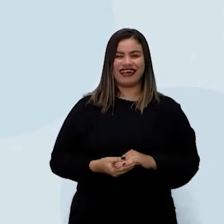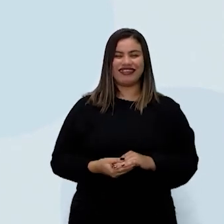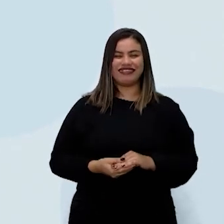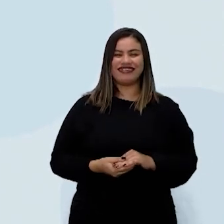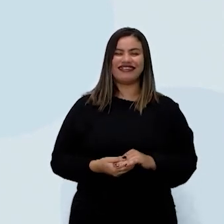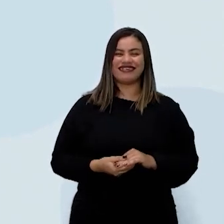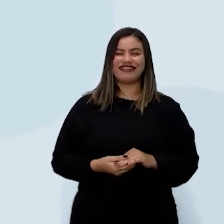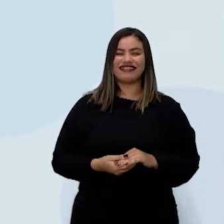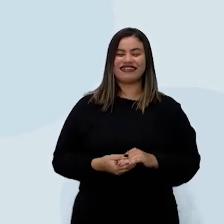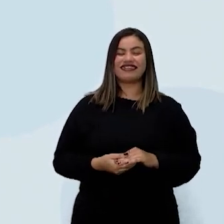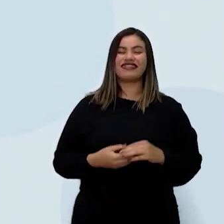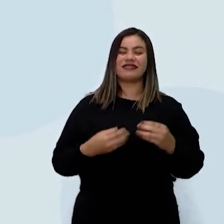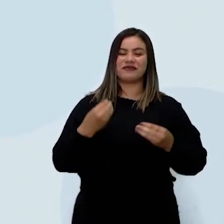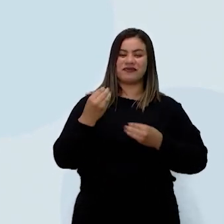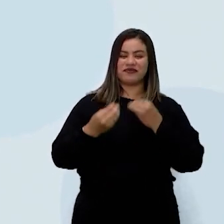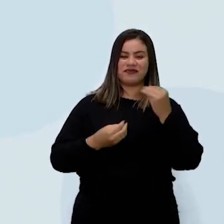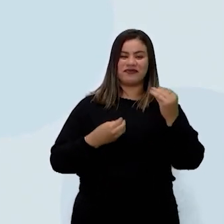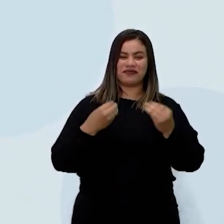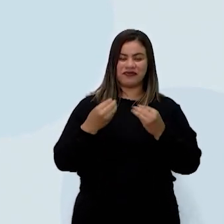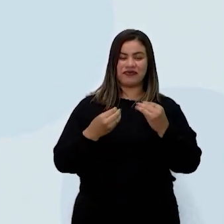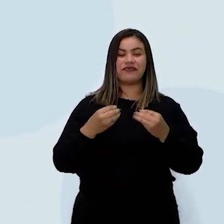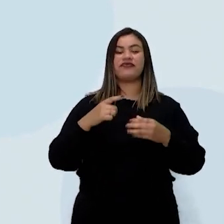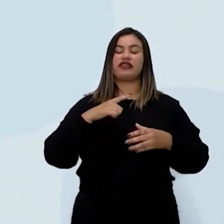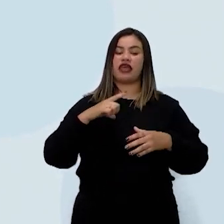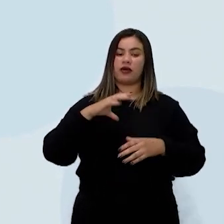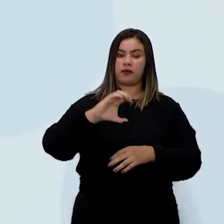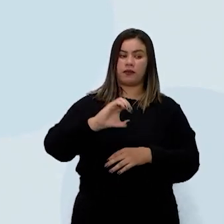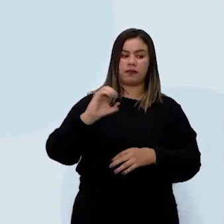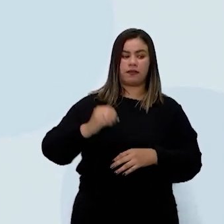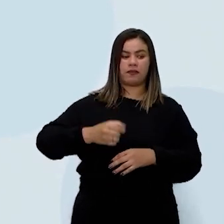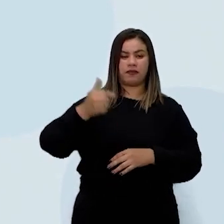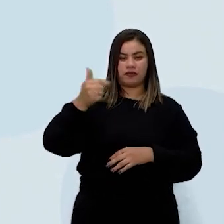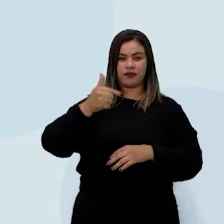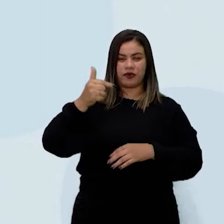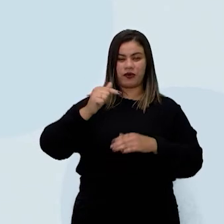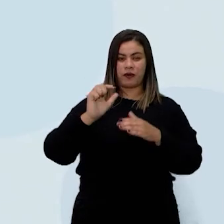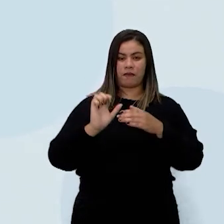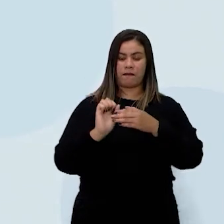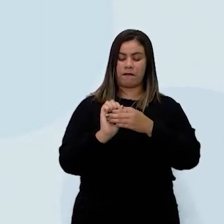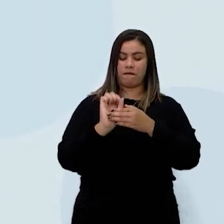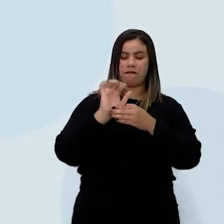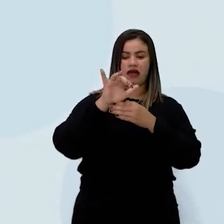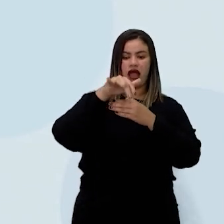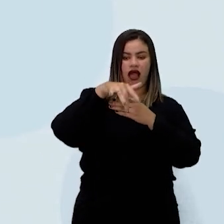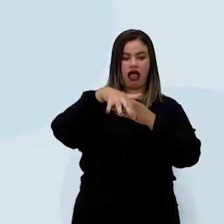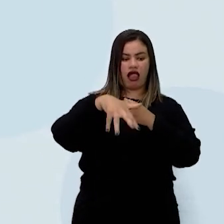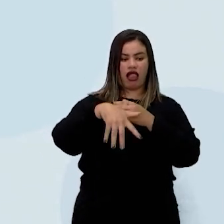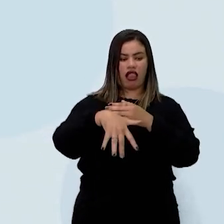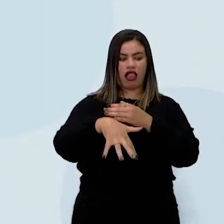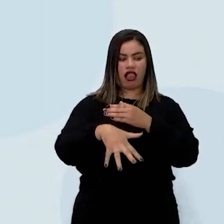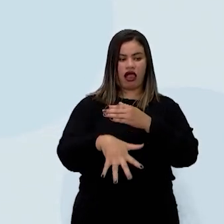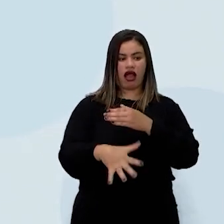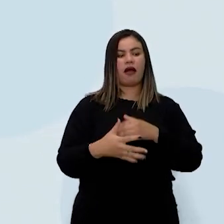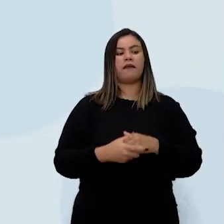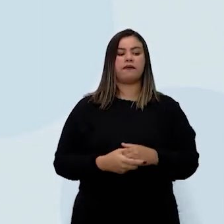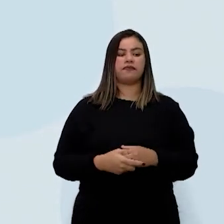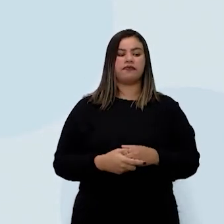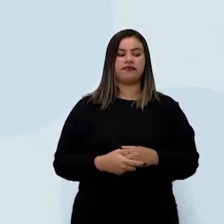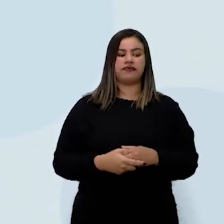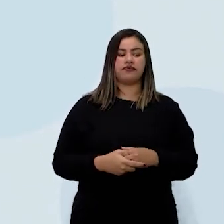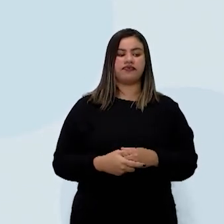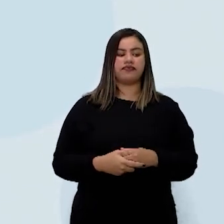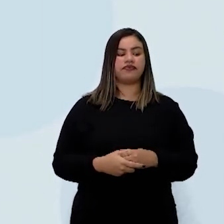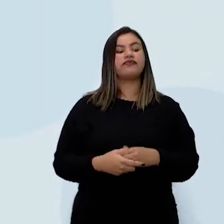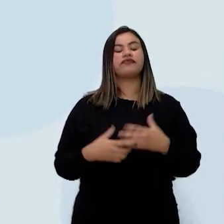liberação de carbono e de gás carbônico. Então, aqui quando eu falei para vocês, né, da questão da decomposição, olha, quando a gente mostra os fósseis,